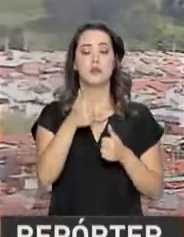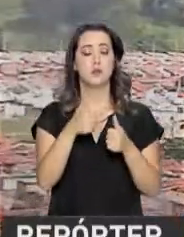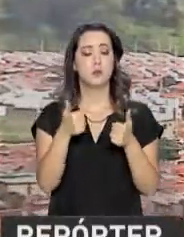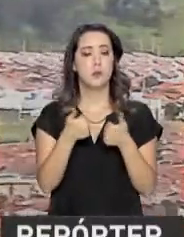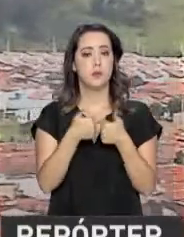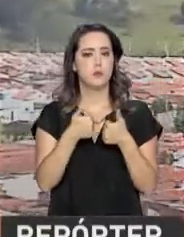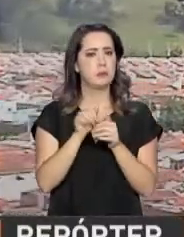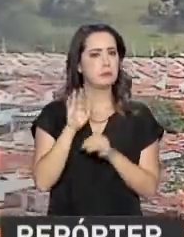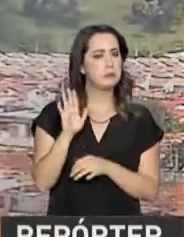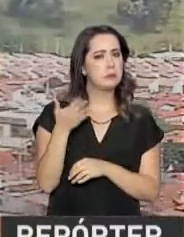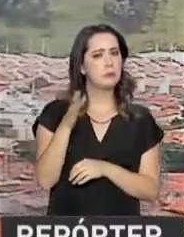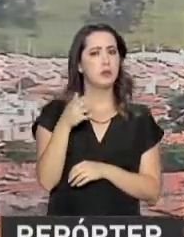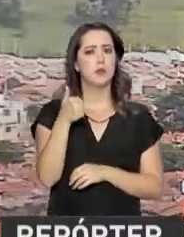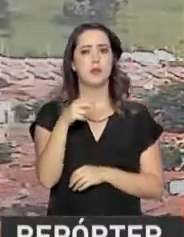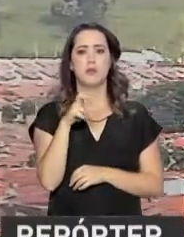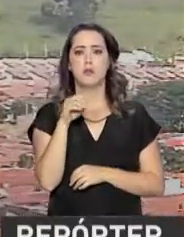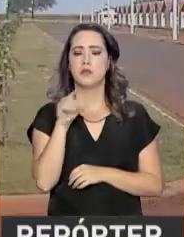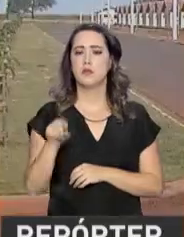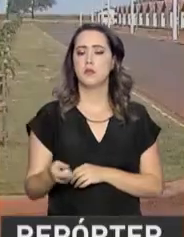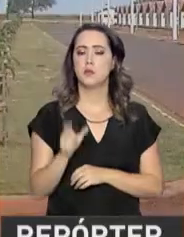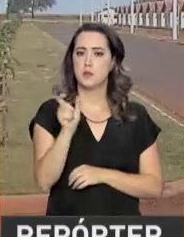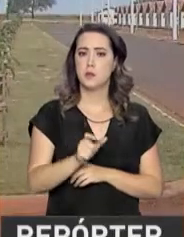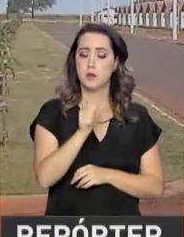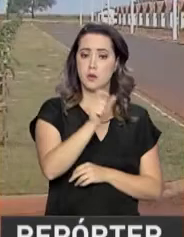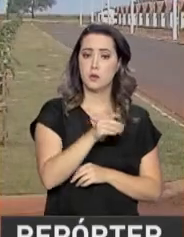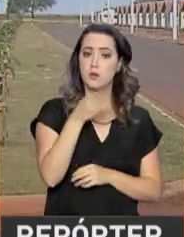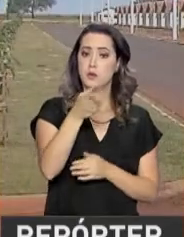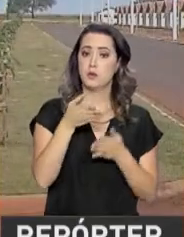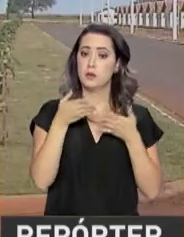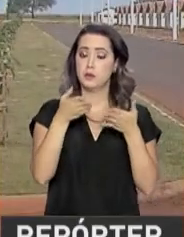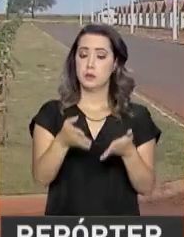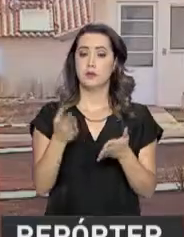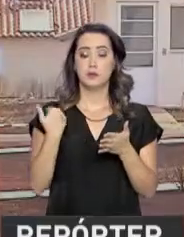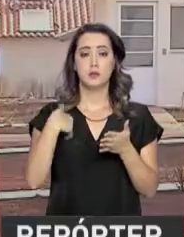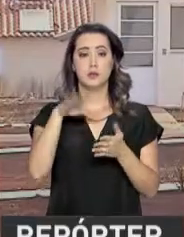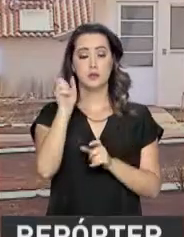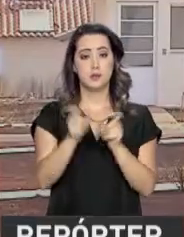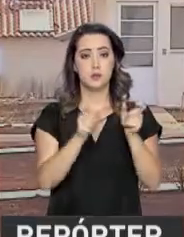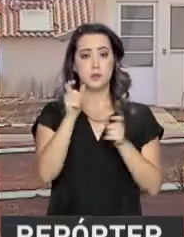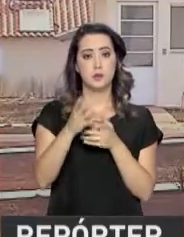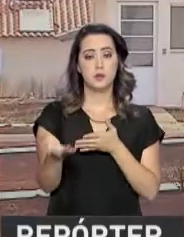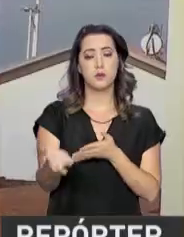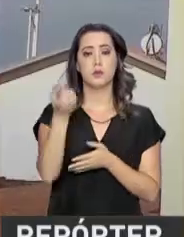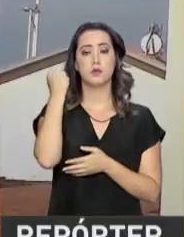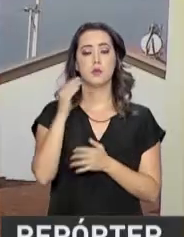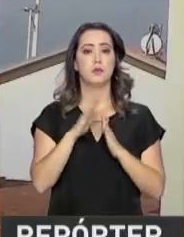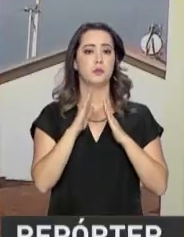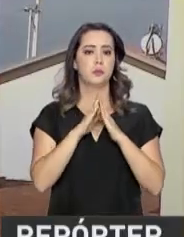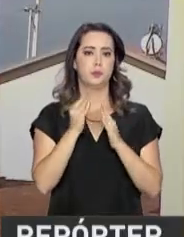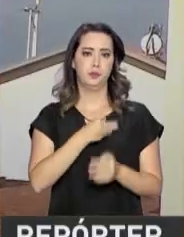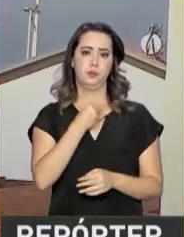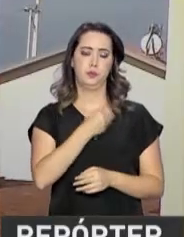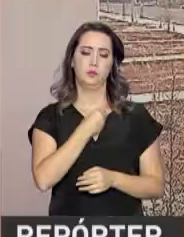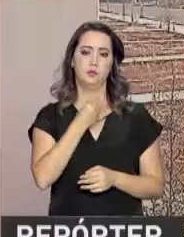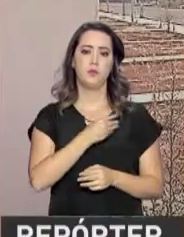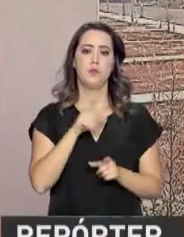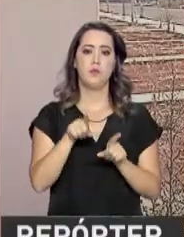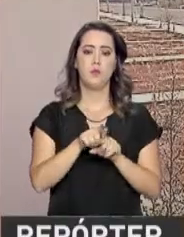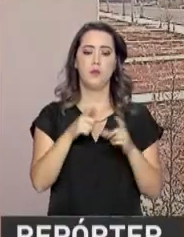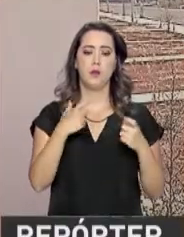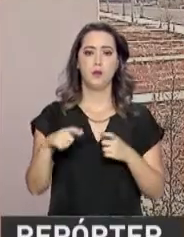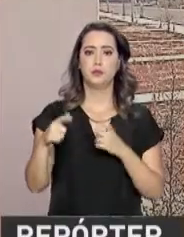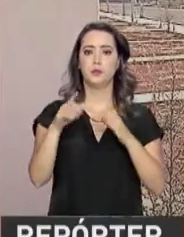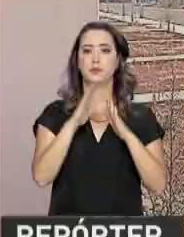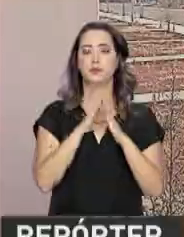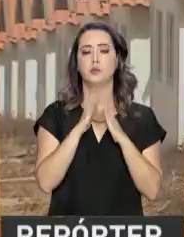Mineiro, com cerca de 150 mil habitantes. Elas estão entre as beneficiárias do programa Minha Casa Minha Vida, no